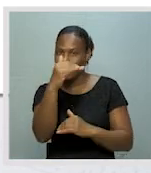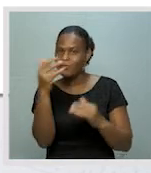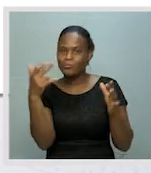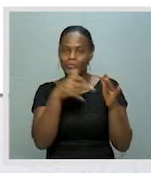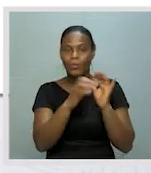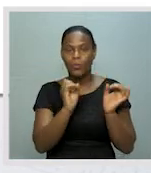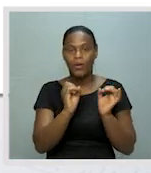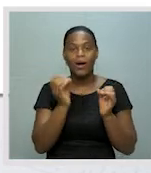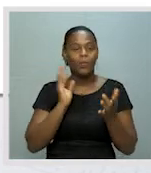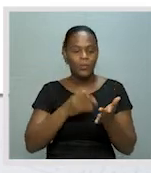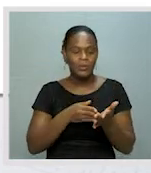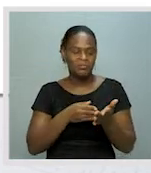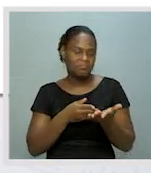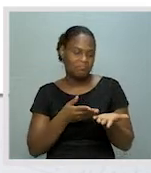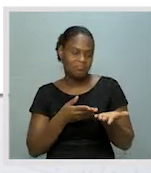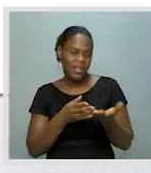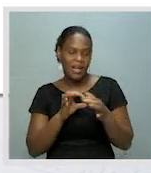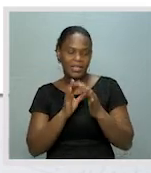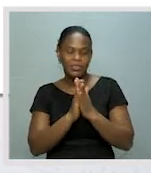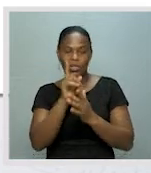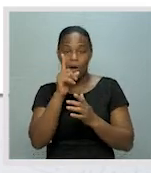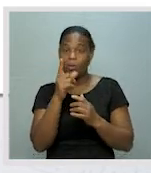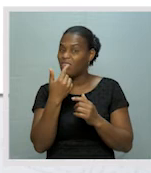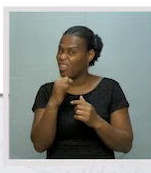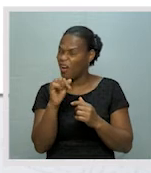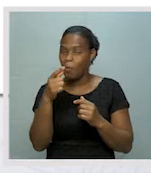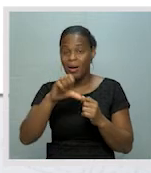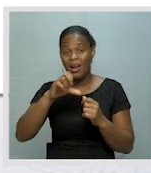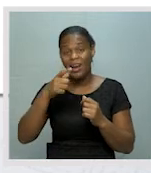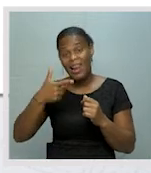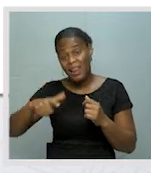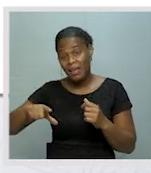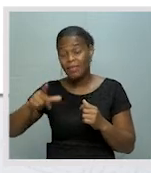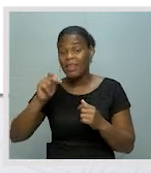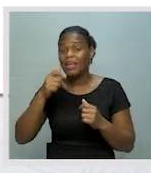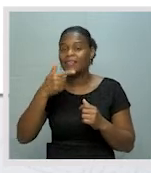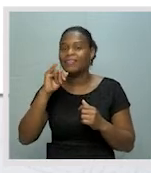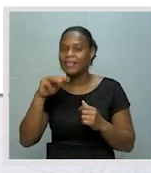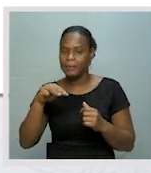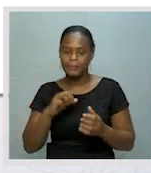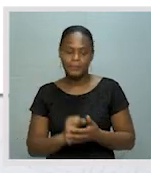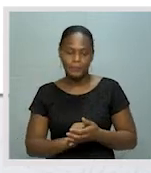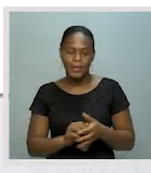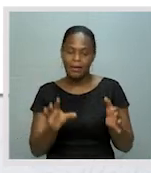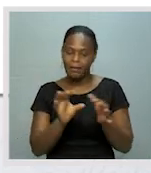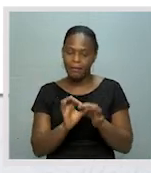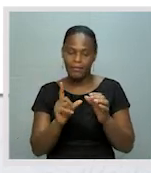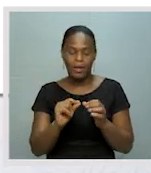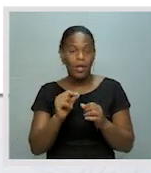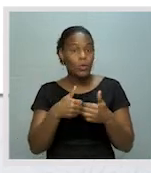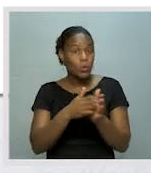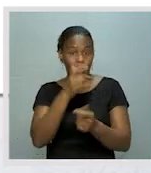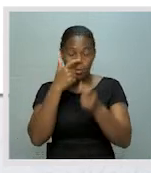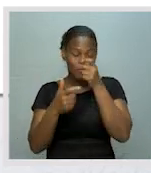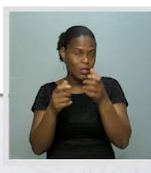a última linha. Etimologicamente, a religião veio do latim, religare e religere também. Nem todos os